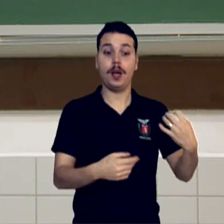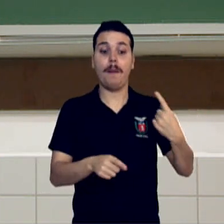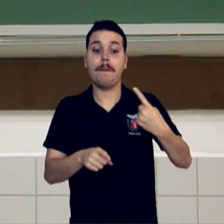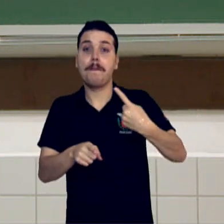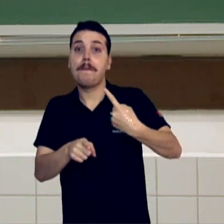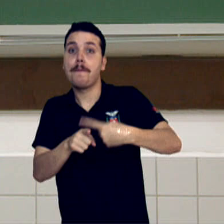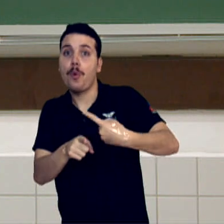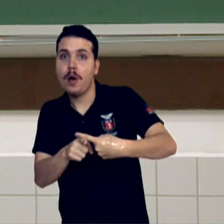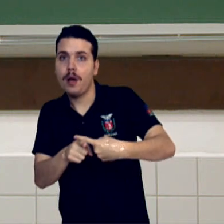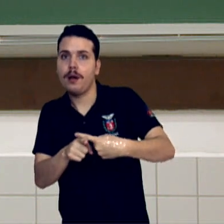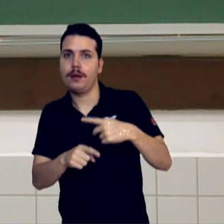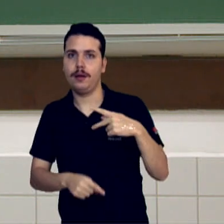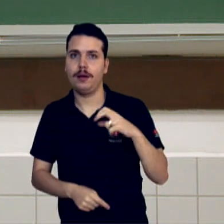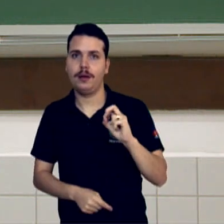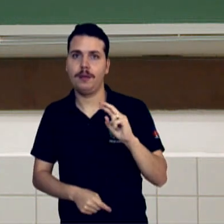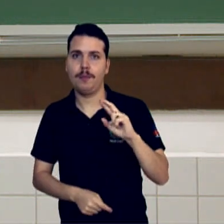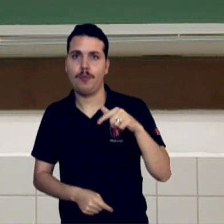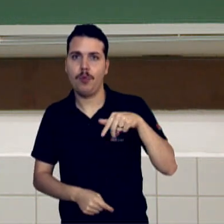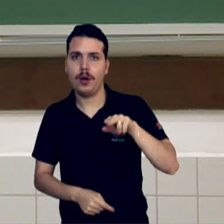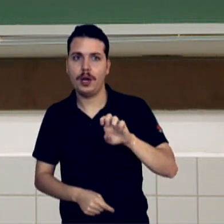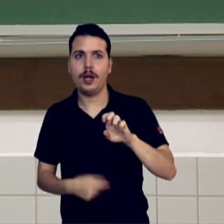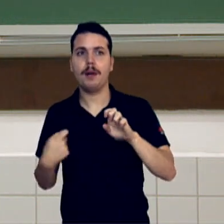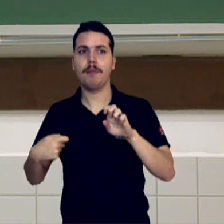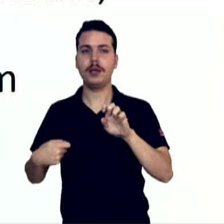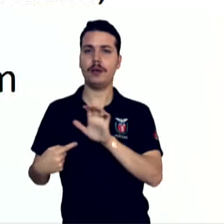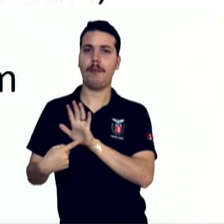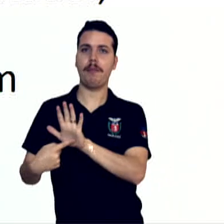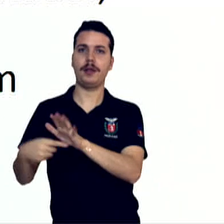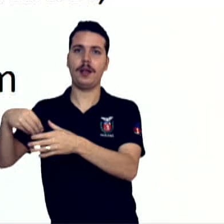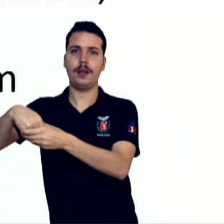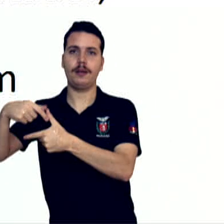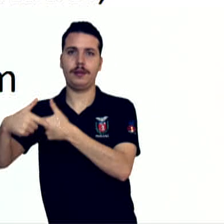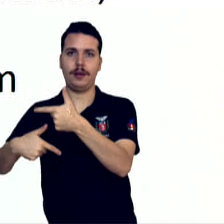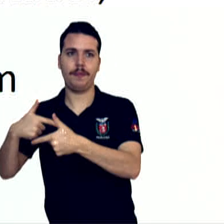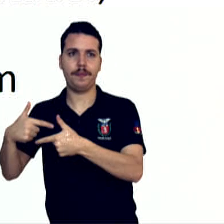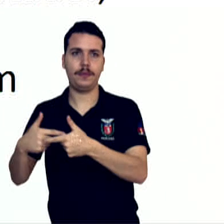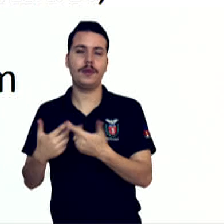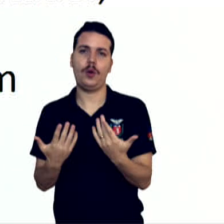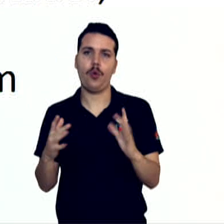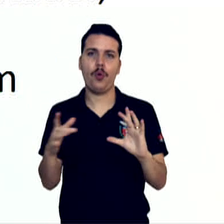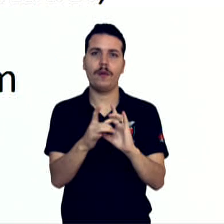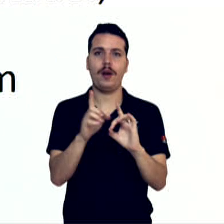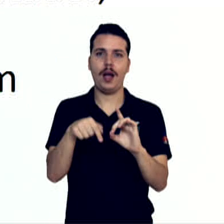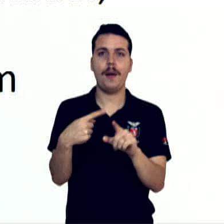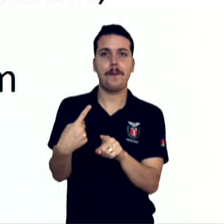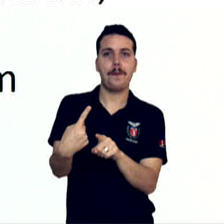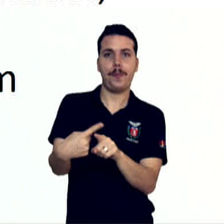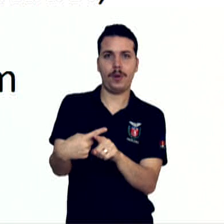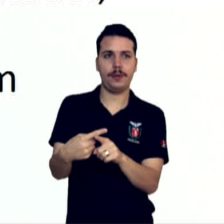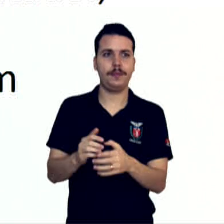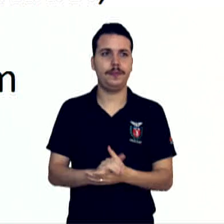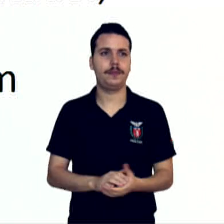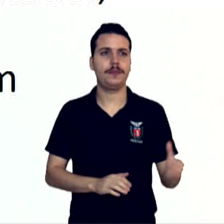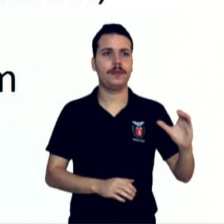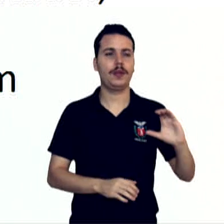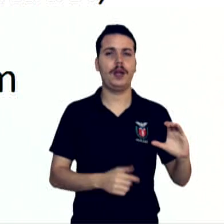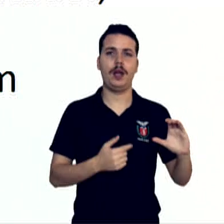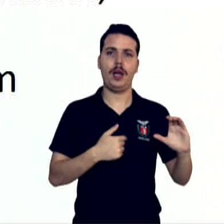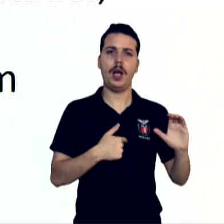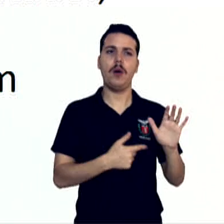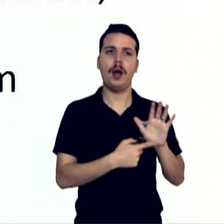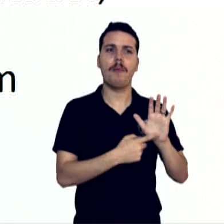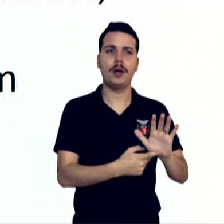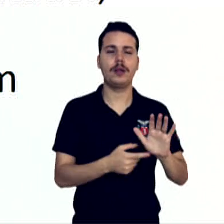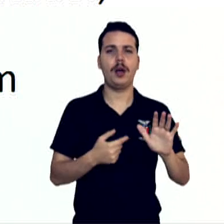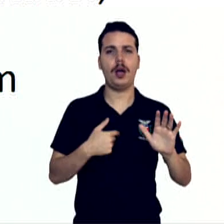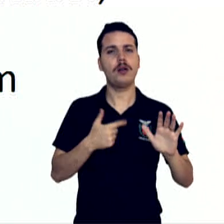do trabalho. O conectivo aqui é o porquê. Ao fazer a apresentação, conquisto o